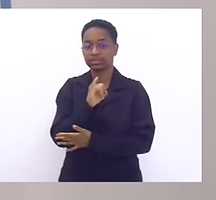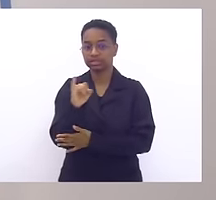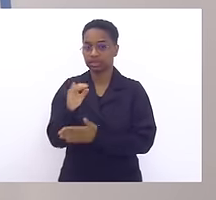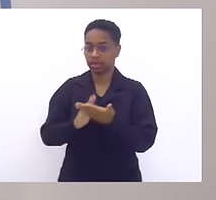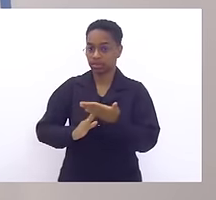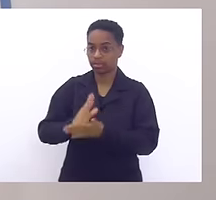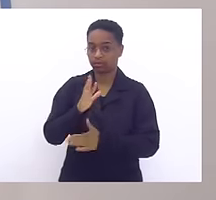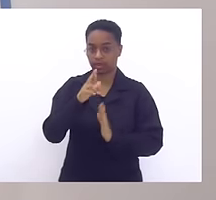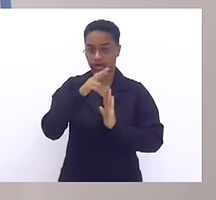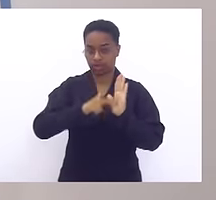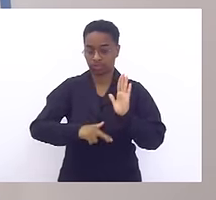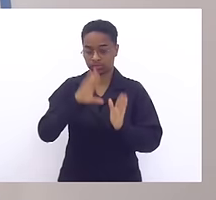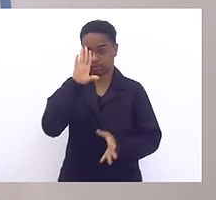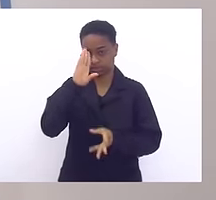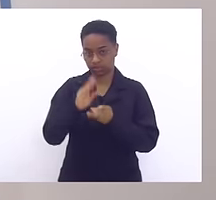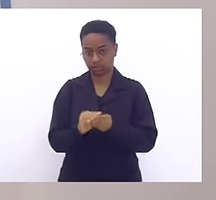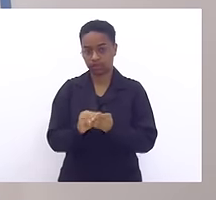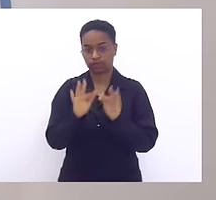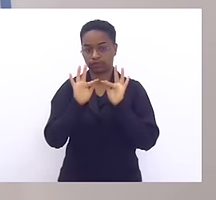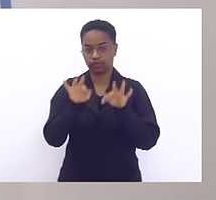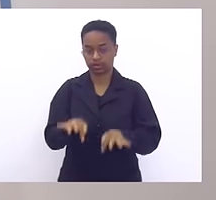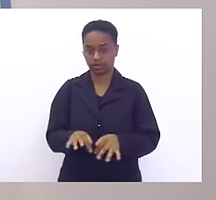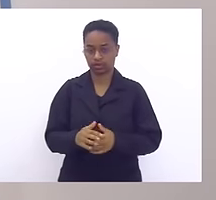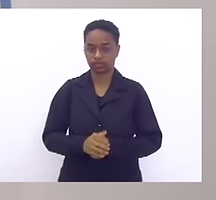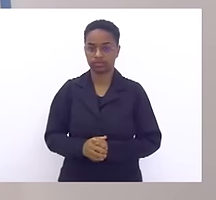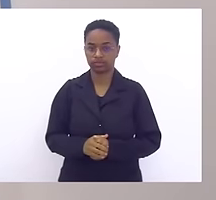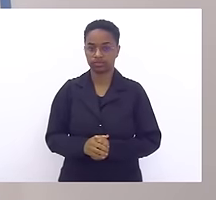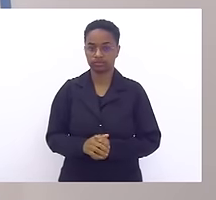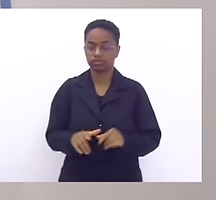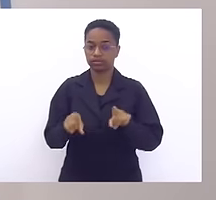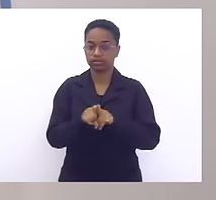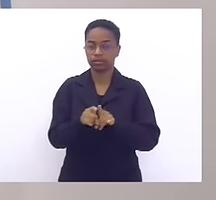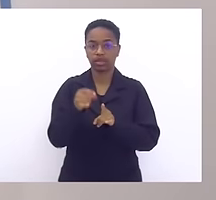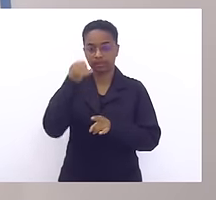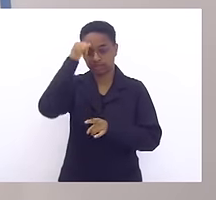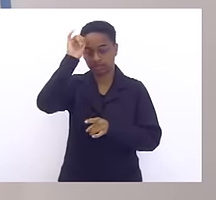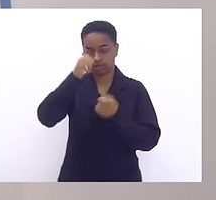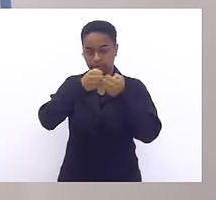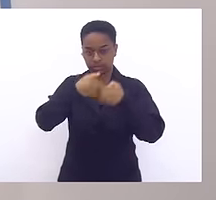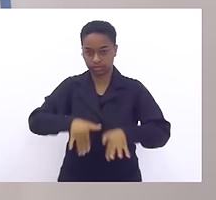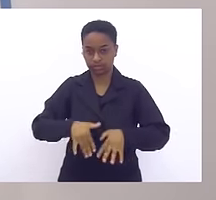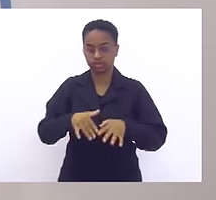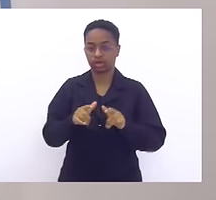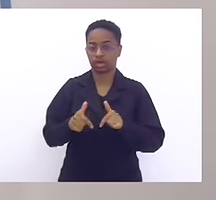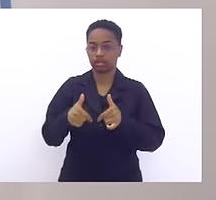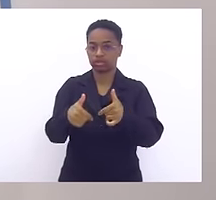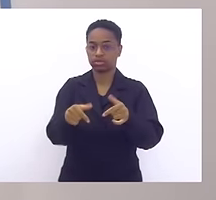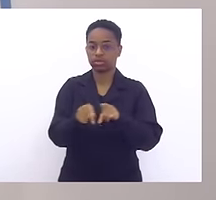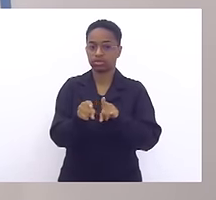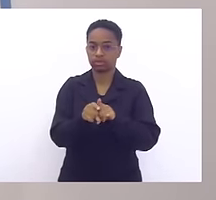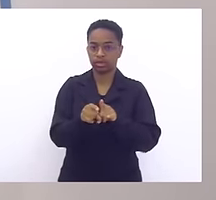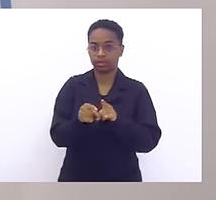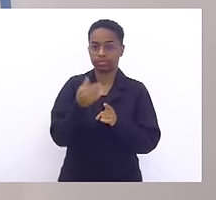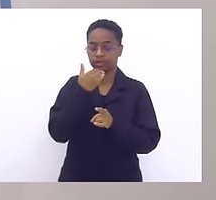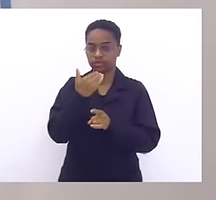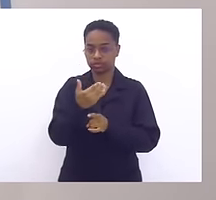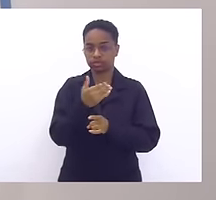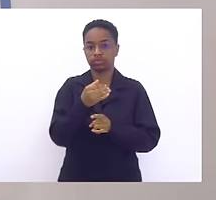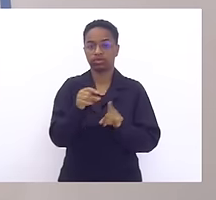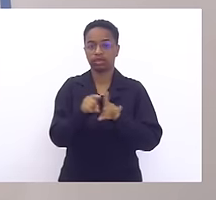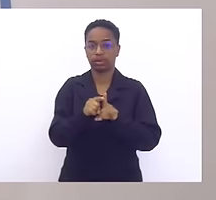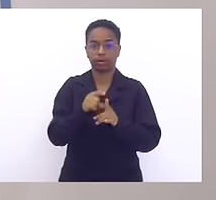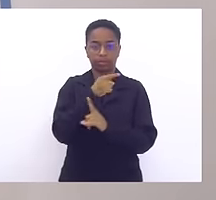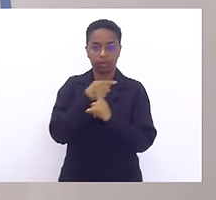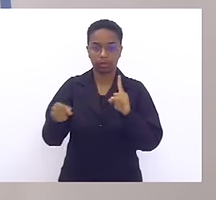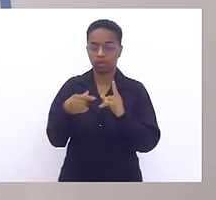aprovação do seu relatório conclusivo e final a fim de não prejudicar as diligências e apelações cabíveis vedada qualquer divulgação